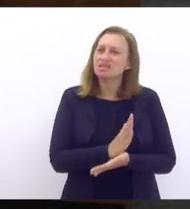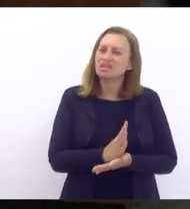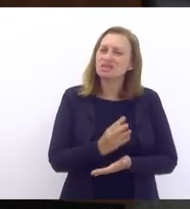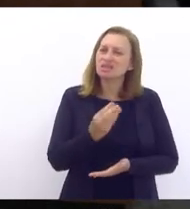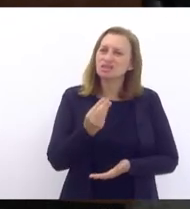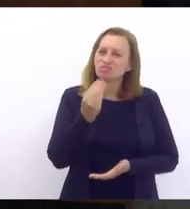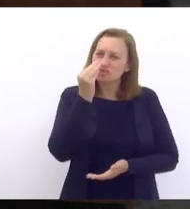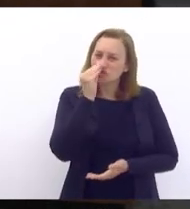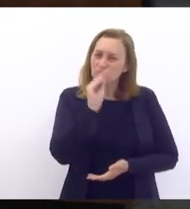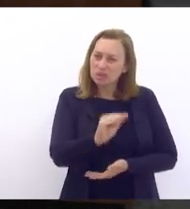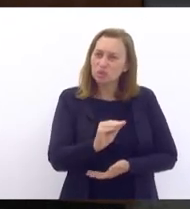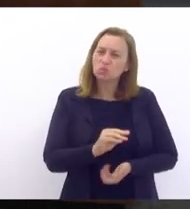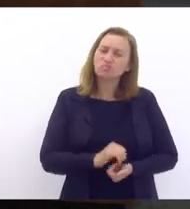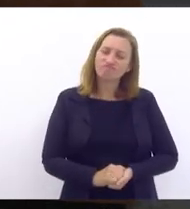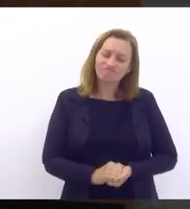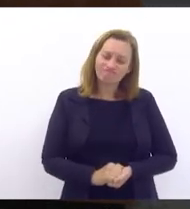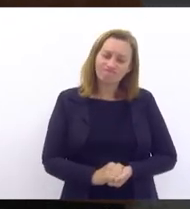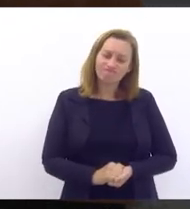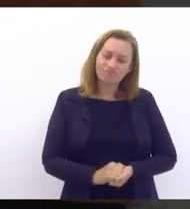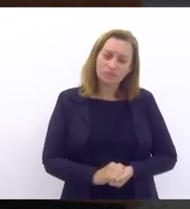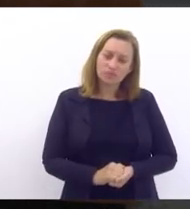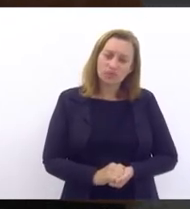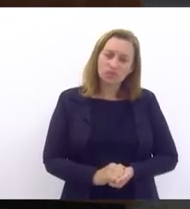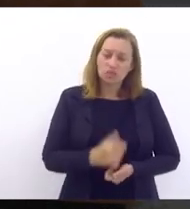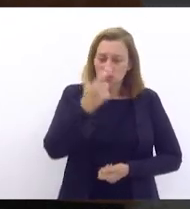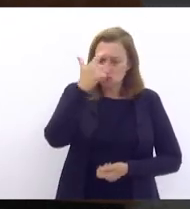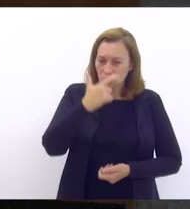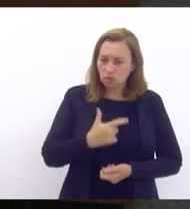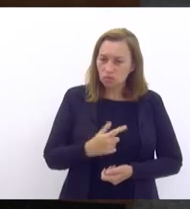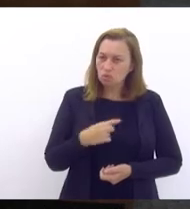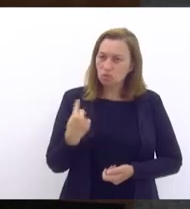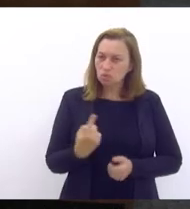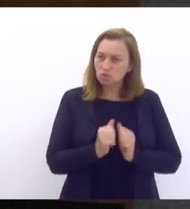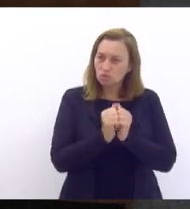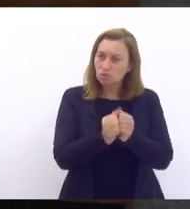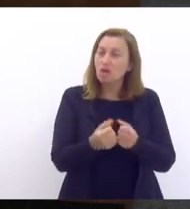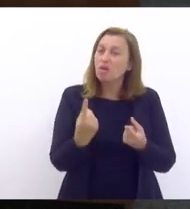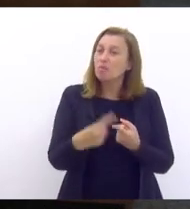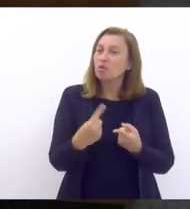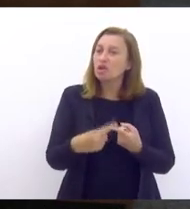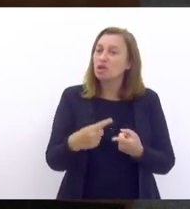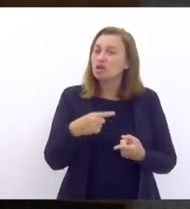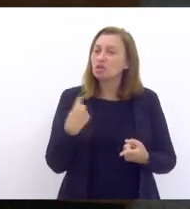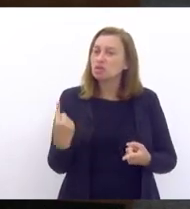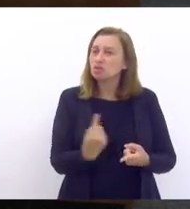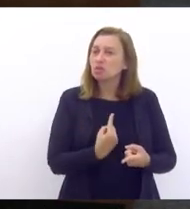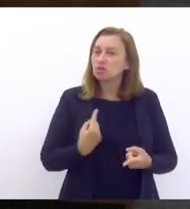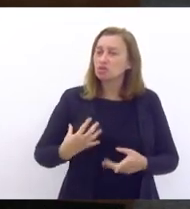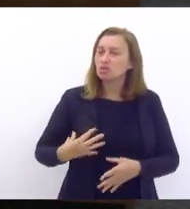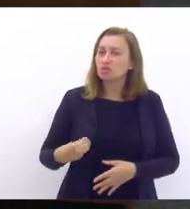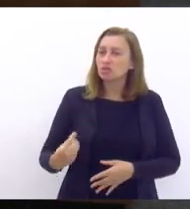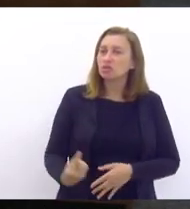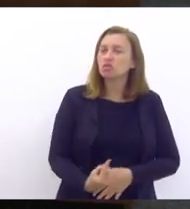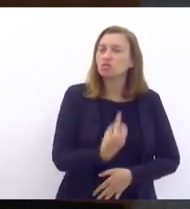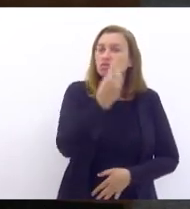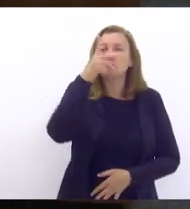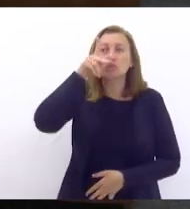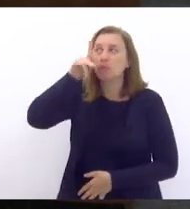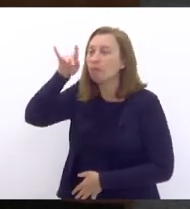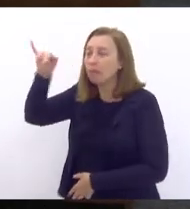desrespeito. Se o somos um, é porque somos todos filhos de um único